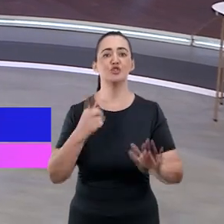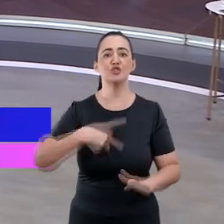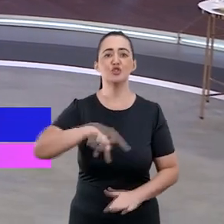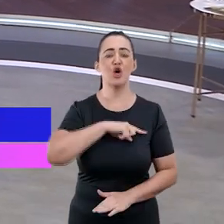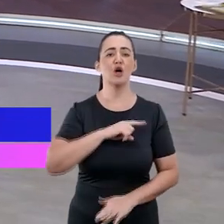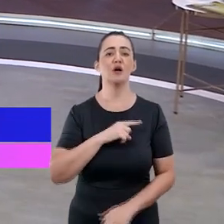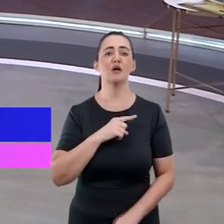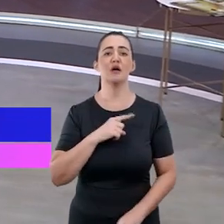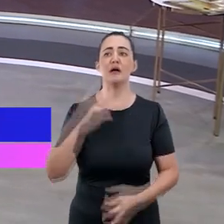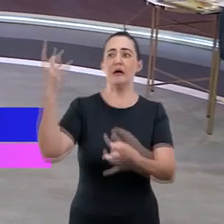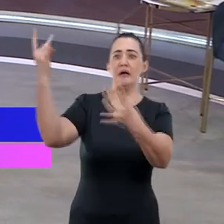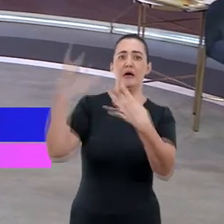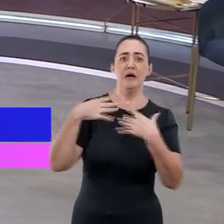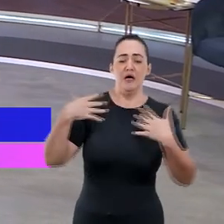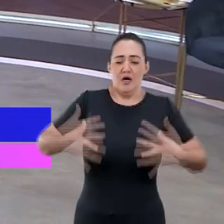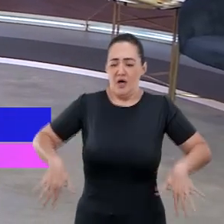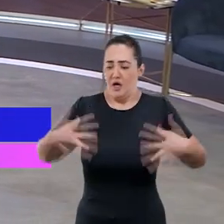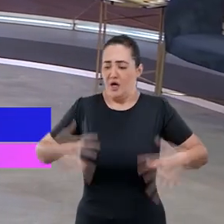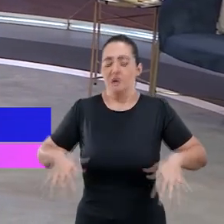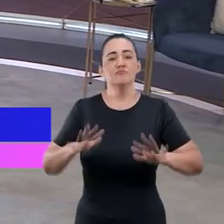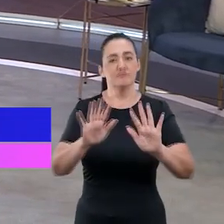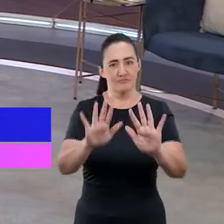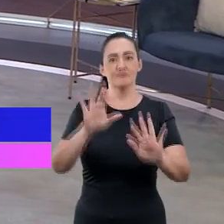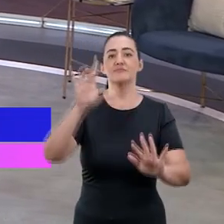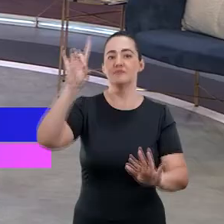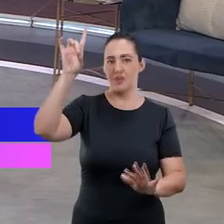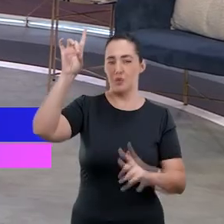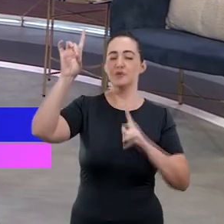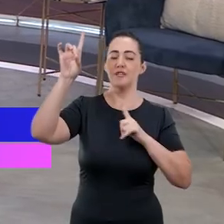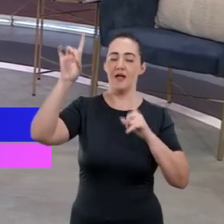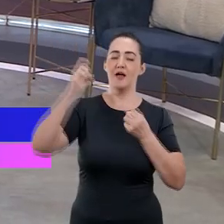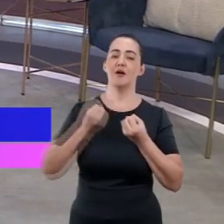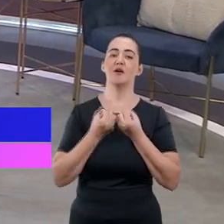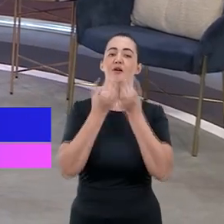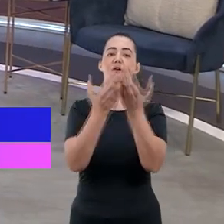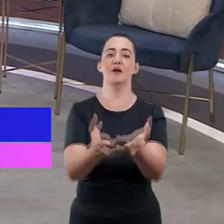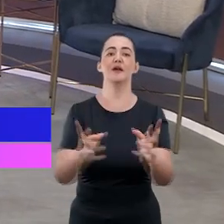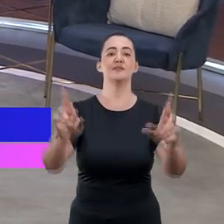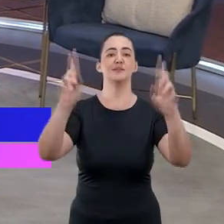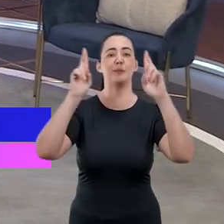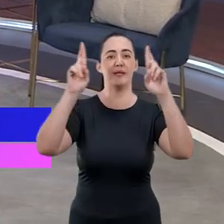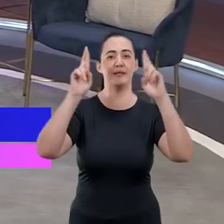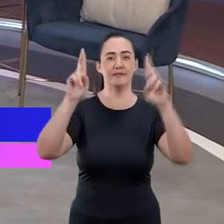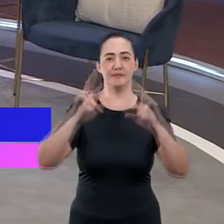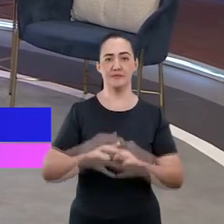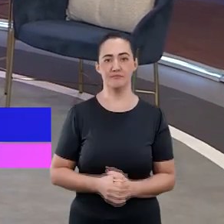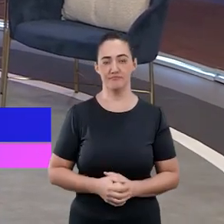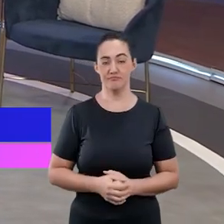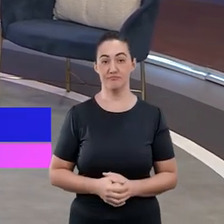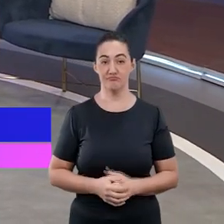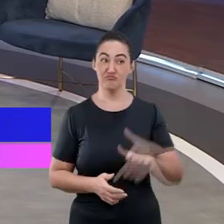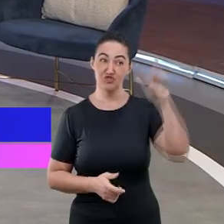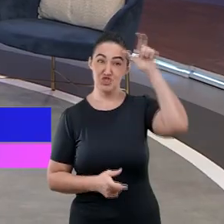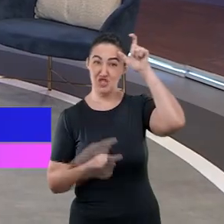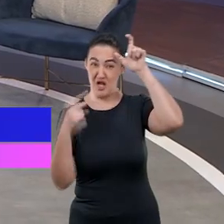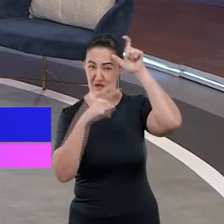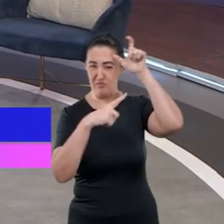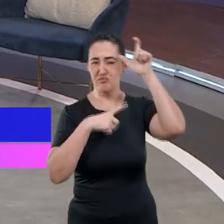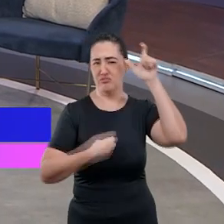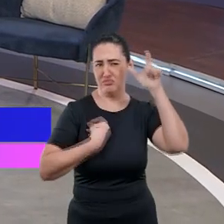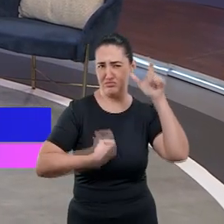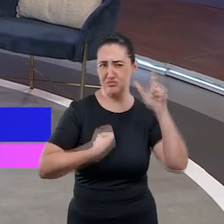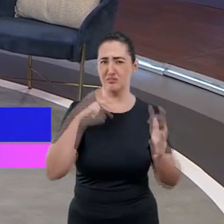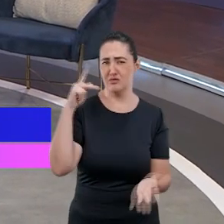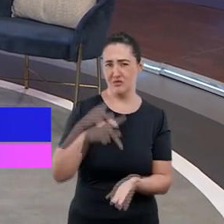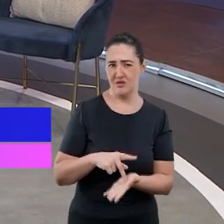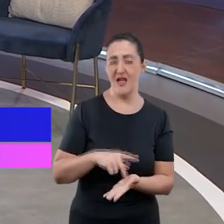esperança. O diabo existe, ele é real. Muitas vezes, ele trabalha com a ideia de que ele não existe, de